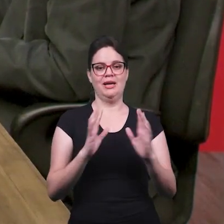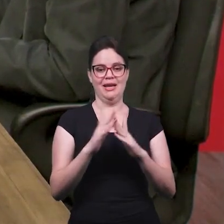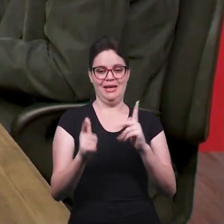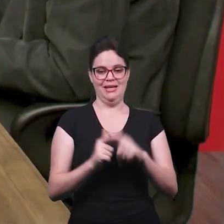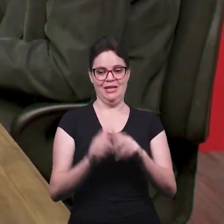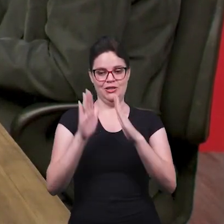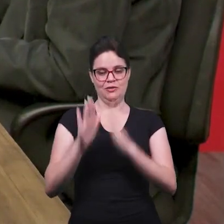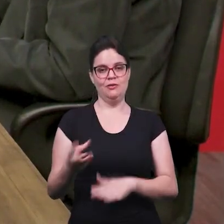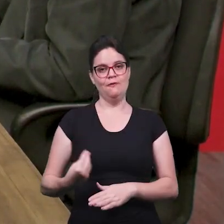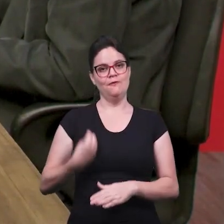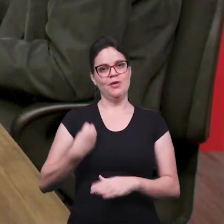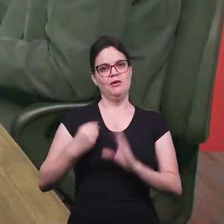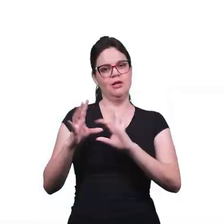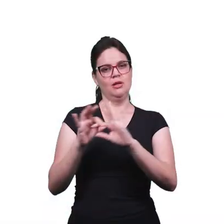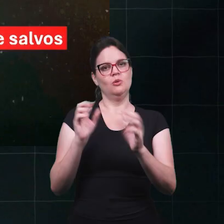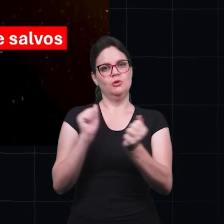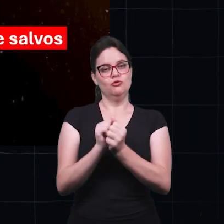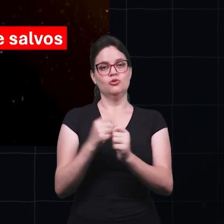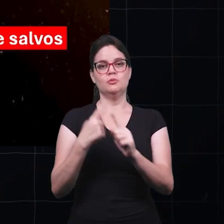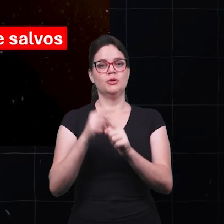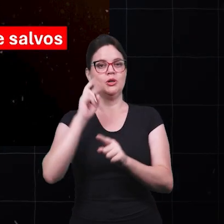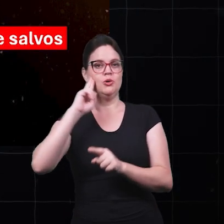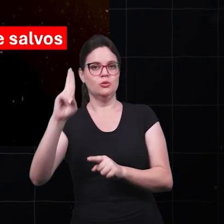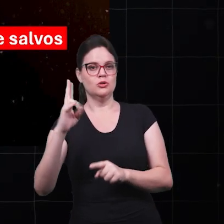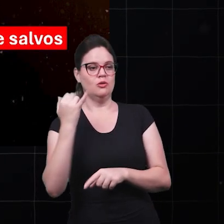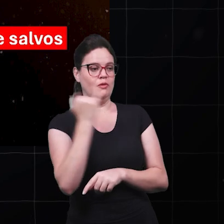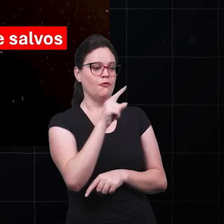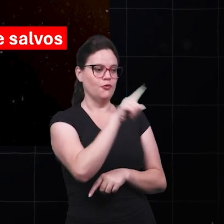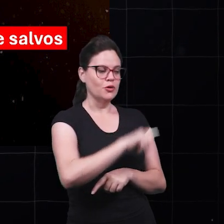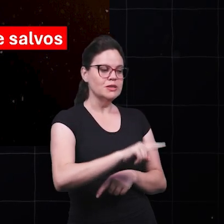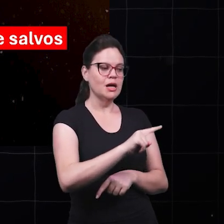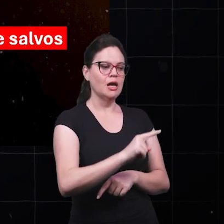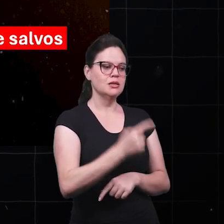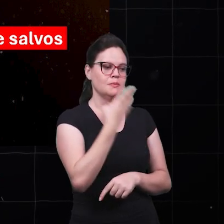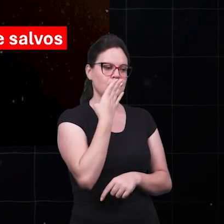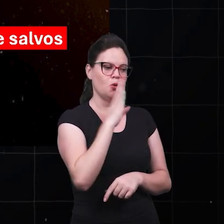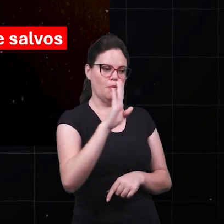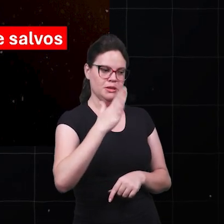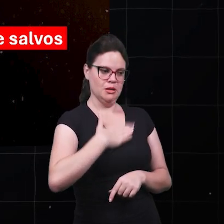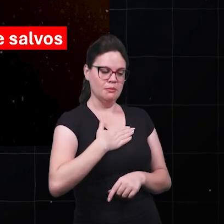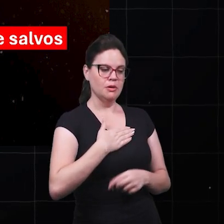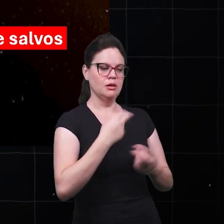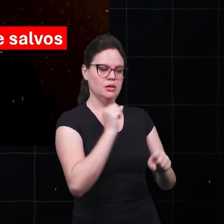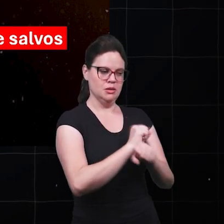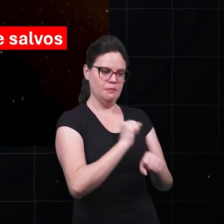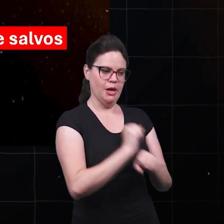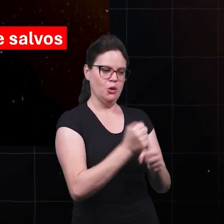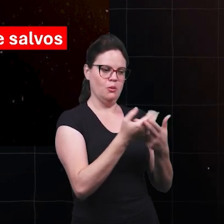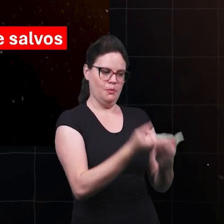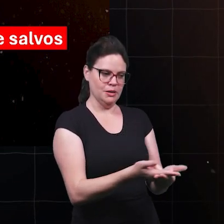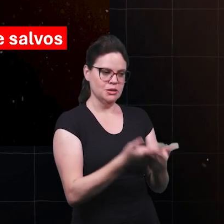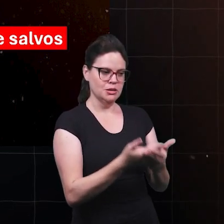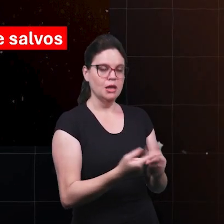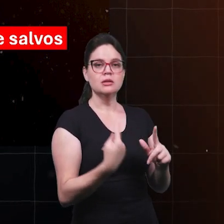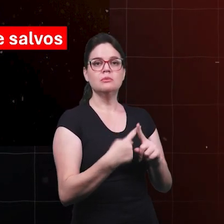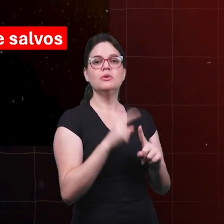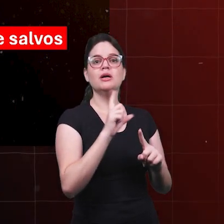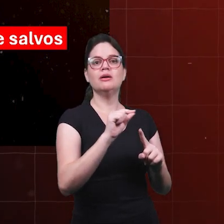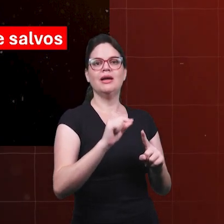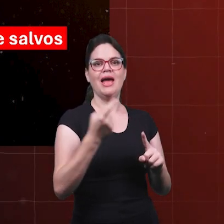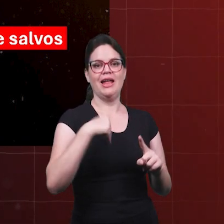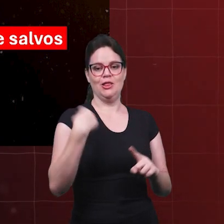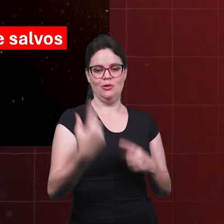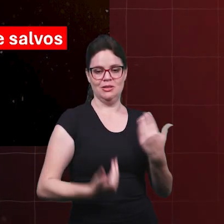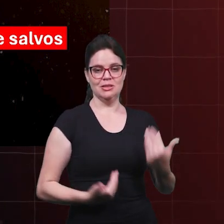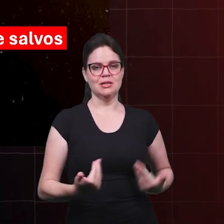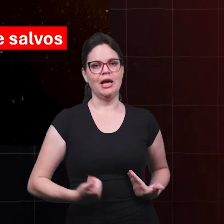fala, guardaste a palavra da minha paciência, é viver a profecia. Por isso que a igreja fiel é a que tem